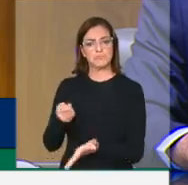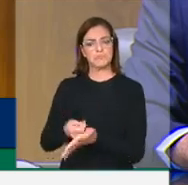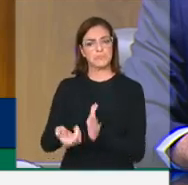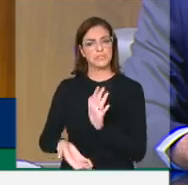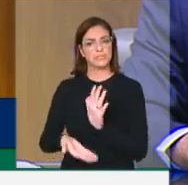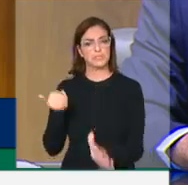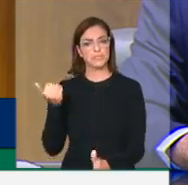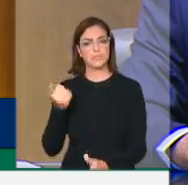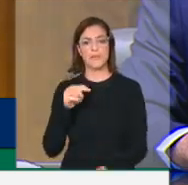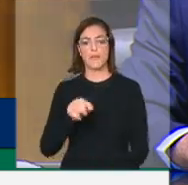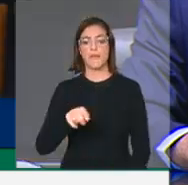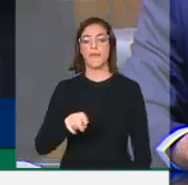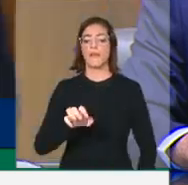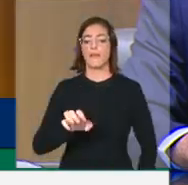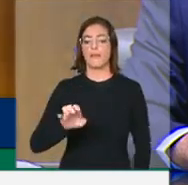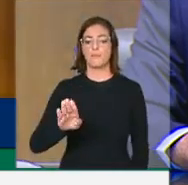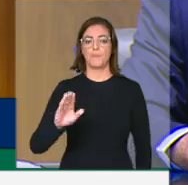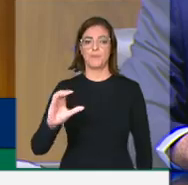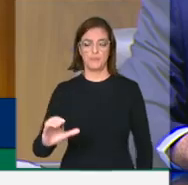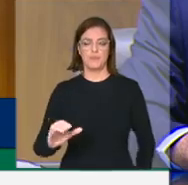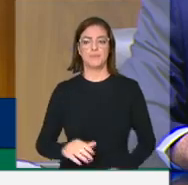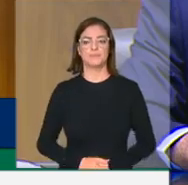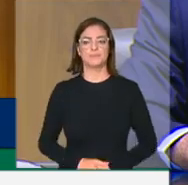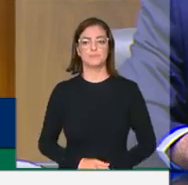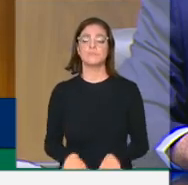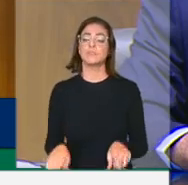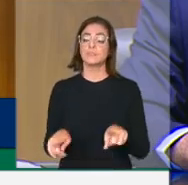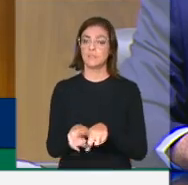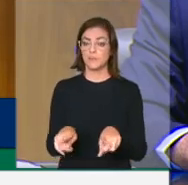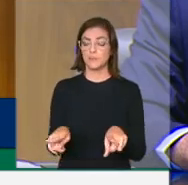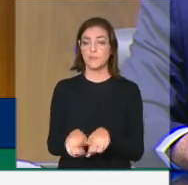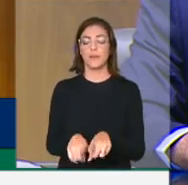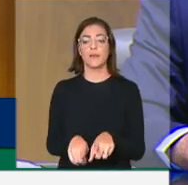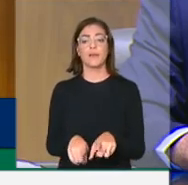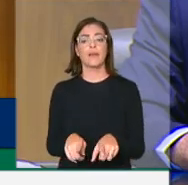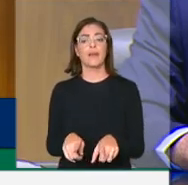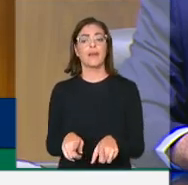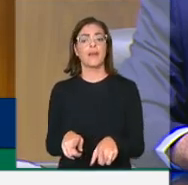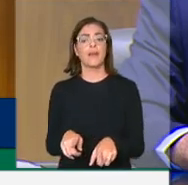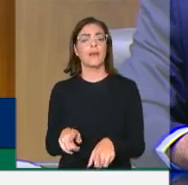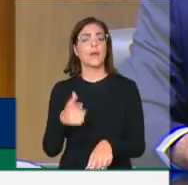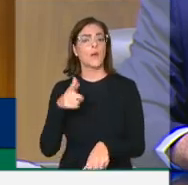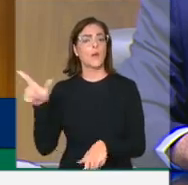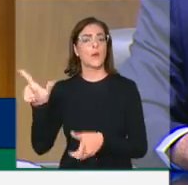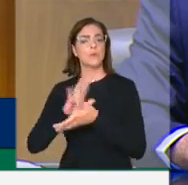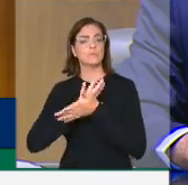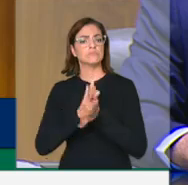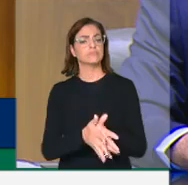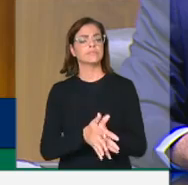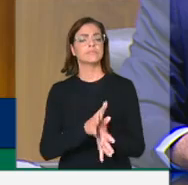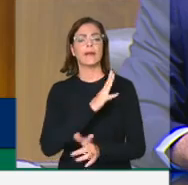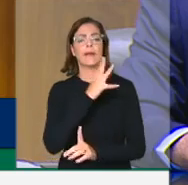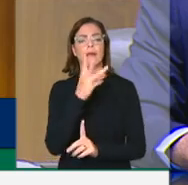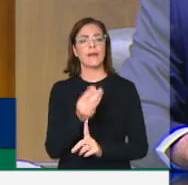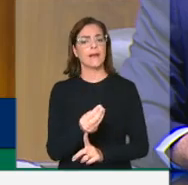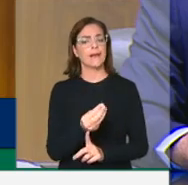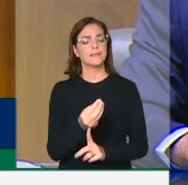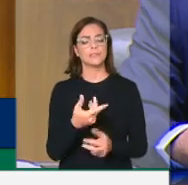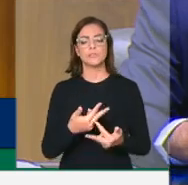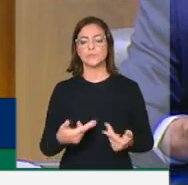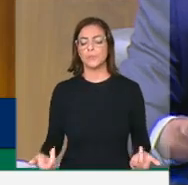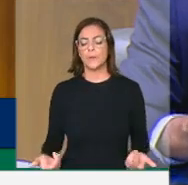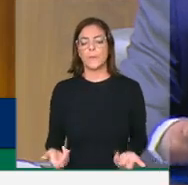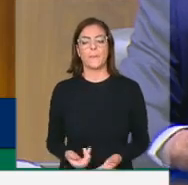na EBC. Do outro lado, a grande imprensa insiste em depreciar a arte ou fazer artístico, além dos equívocos